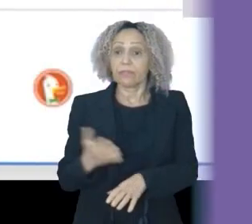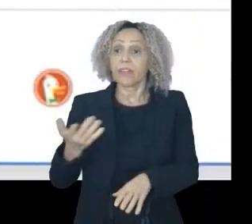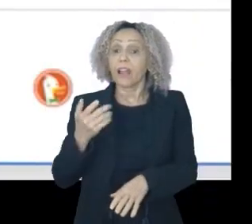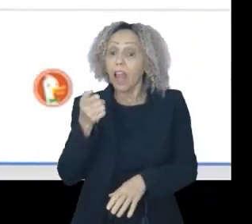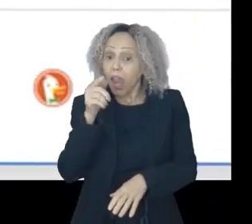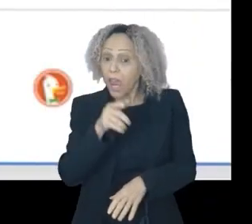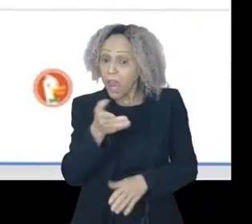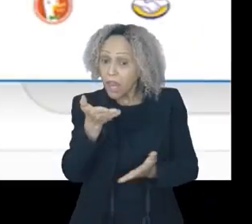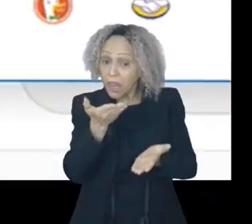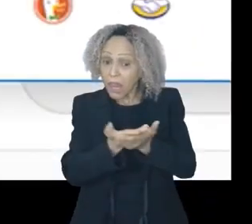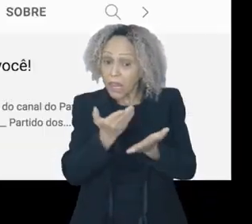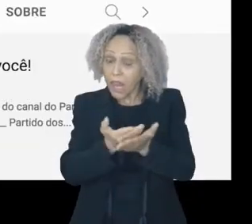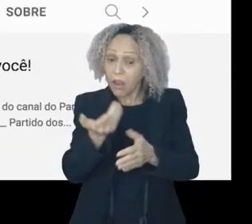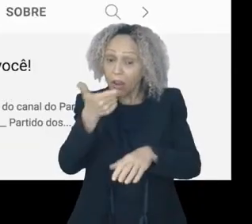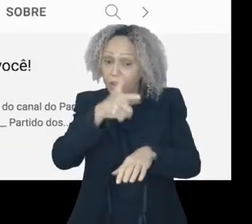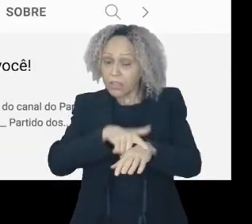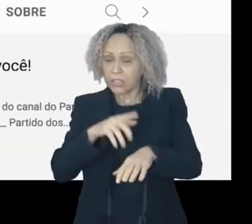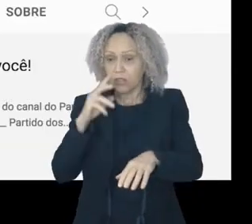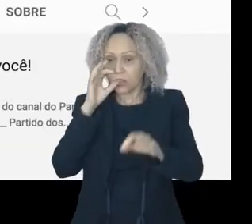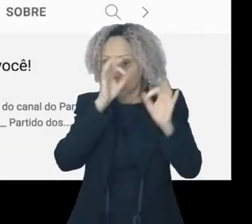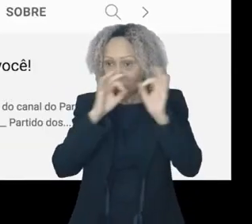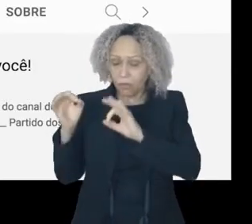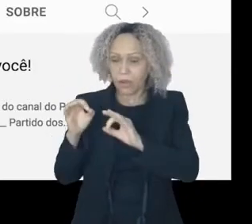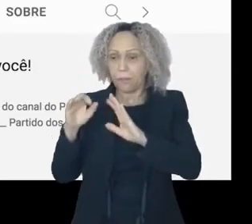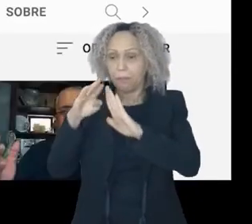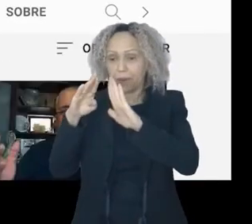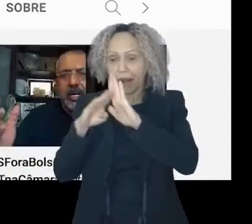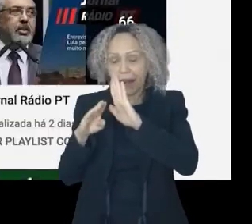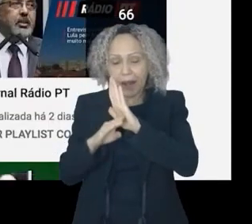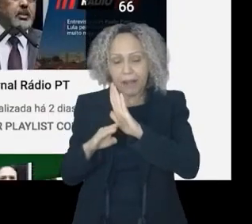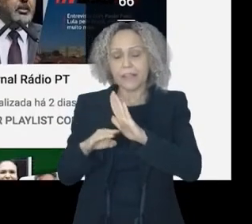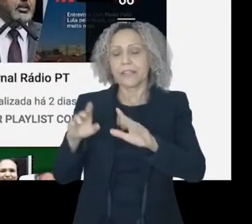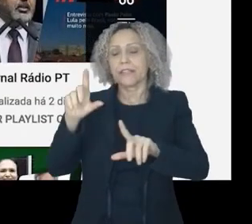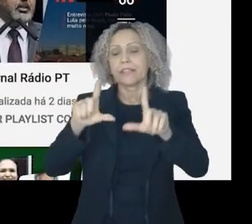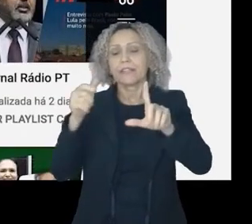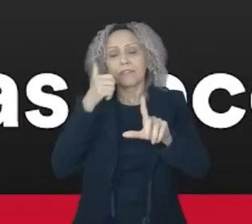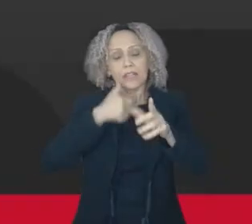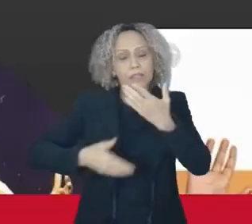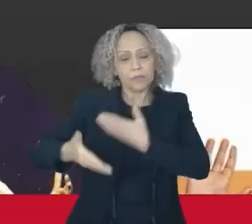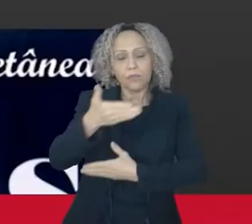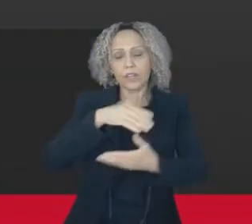Reveja esta e outras aulas na playlist TV Elas por Elas Formação, no canal